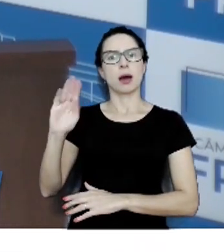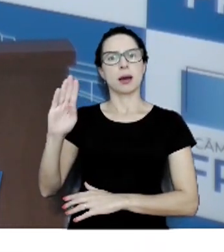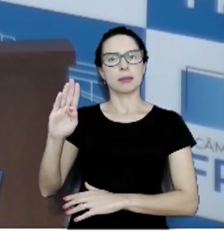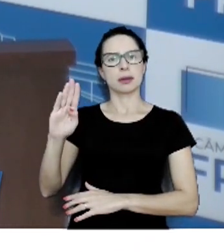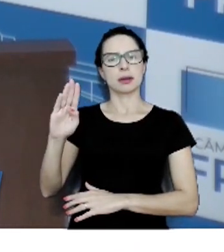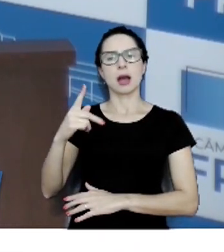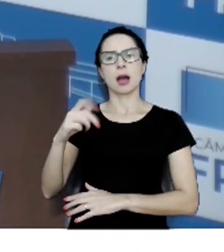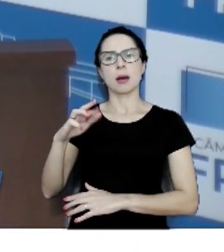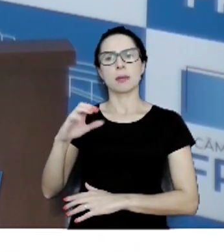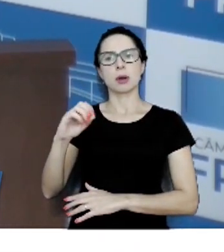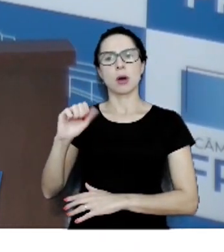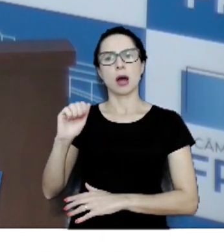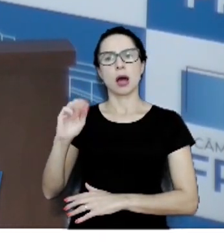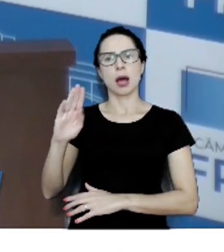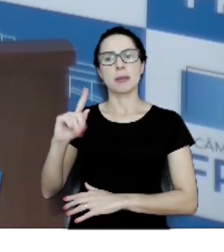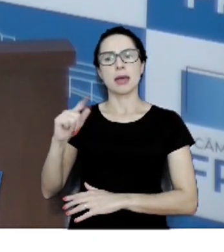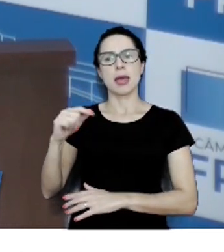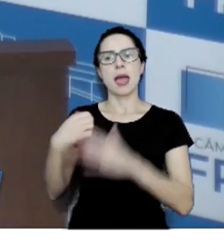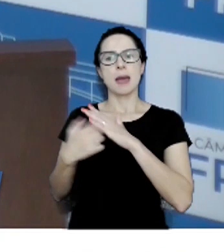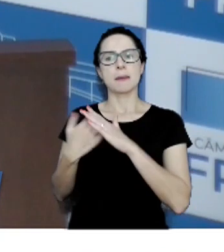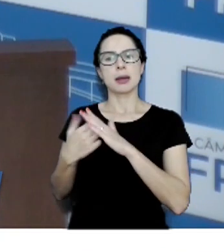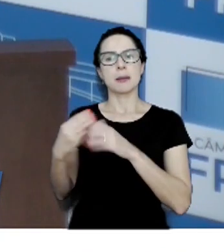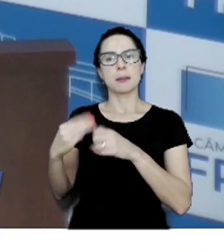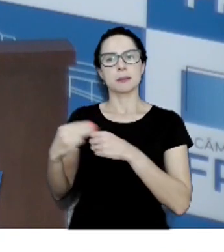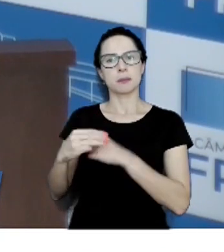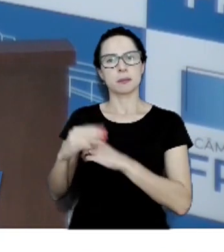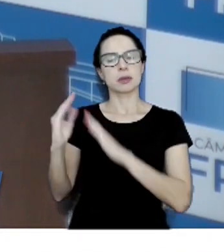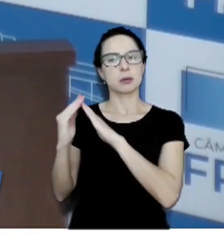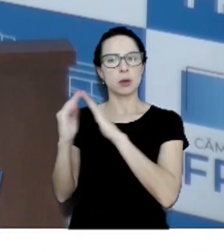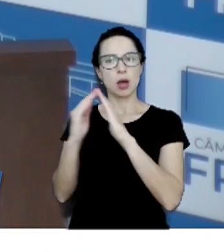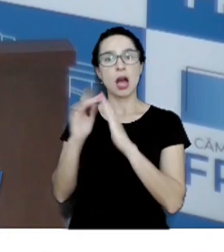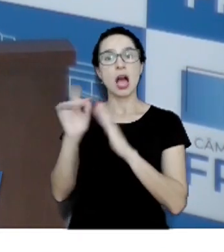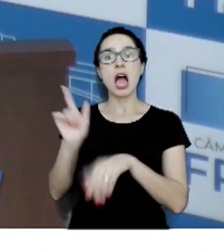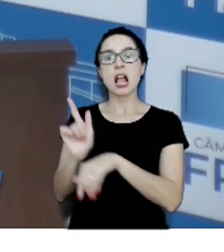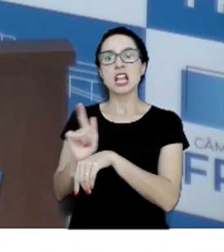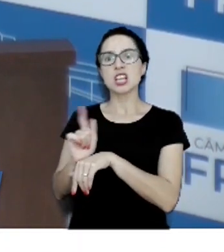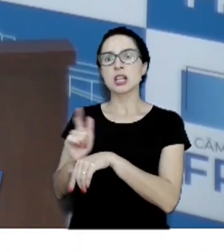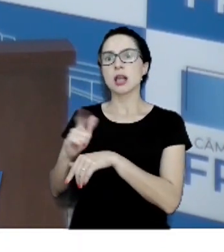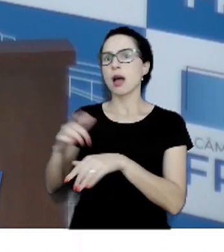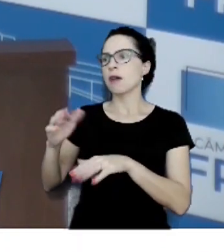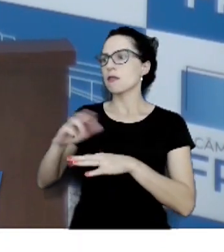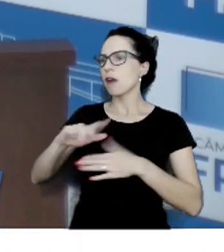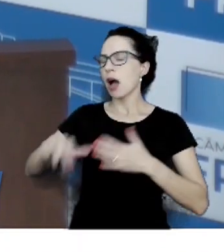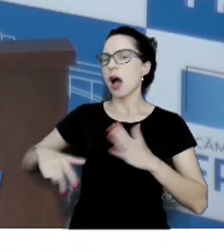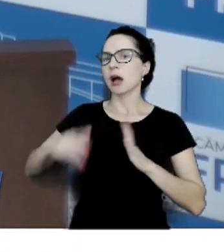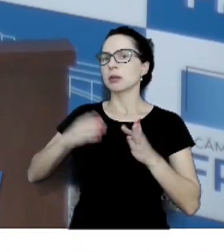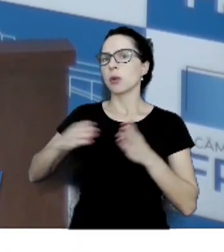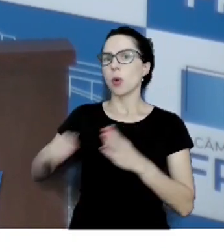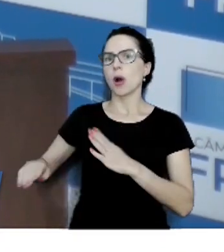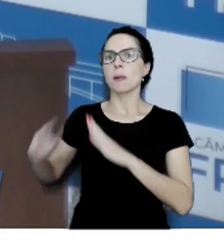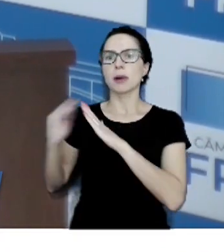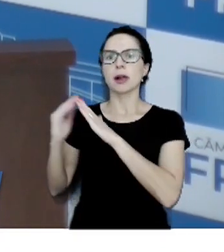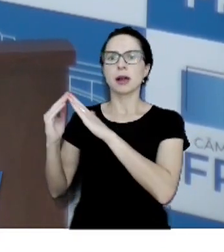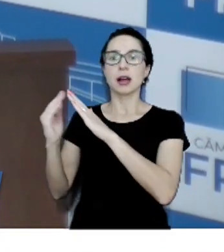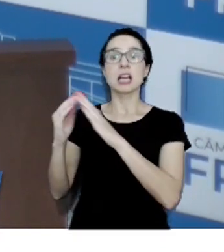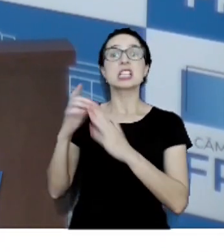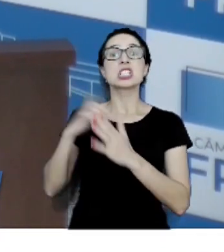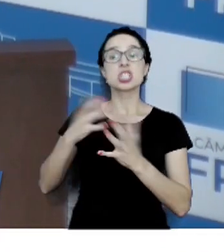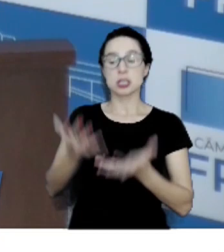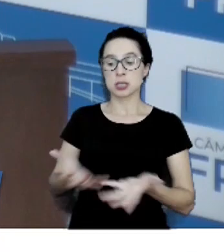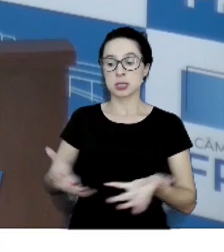PROAB era uma empresa municipal de habitação e ela gerenciava vários programas habitacionais, inclusive tinha a cesta